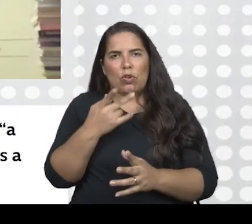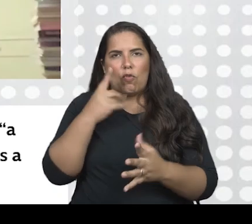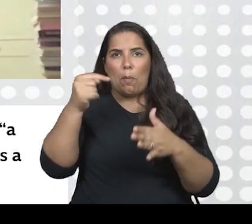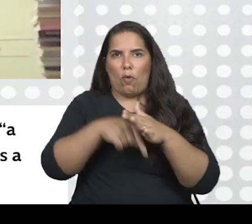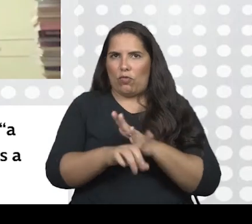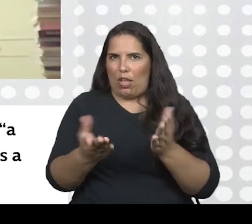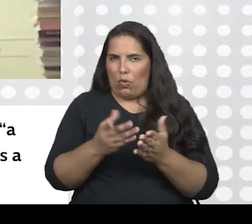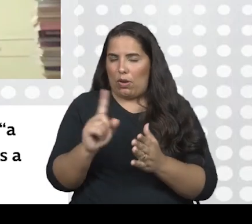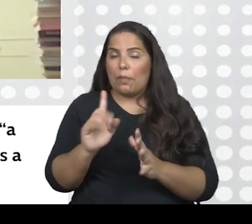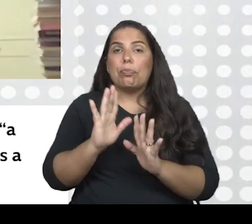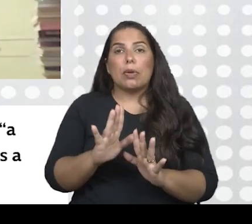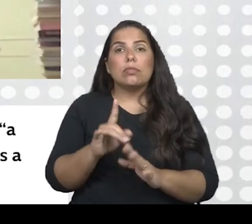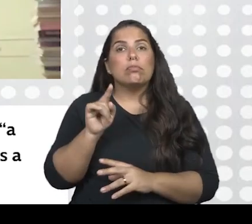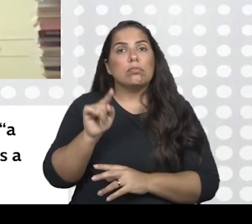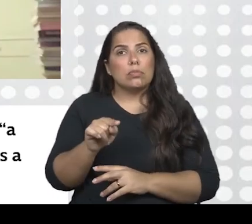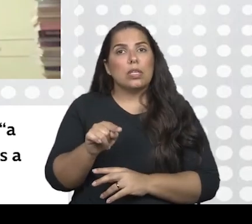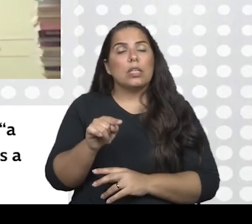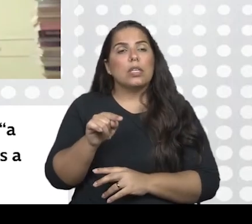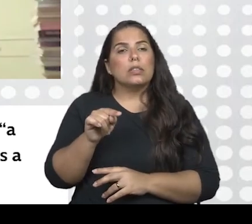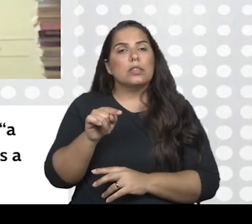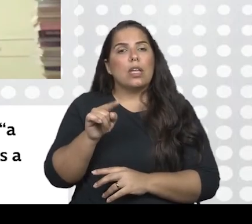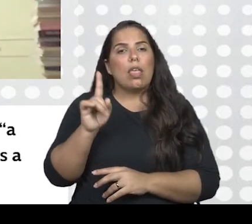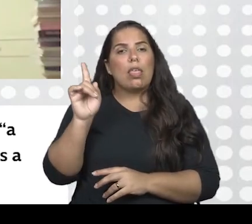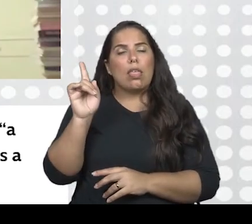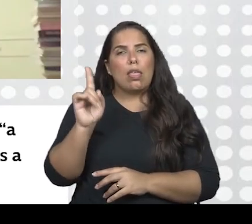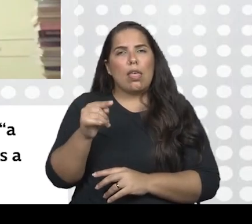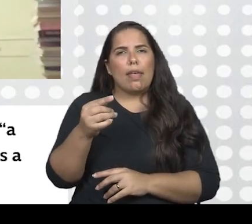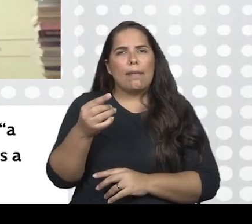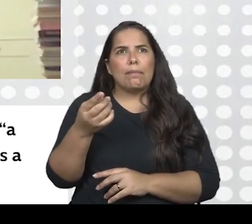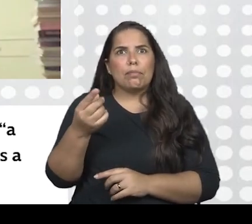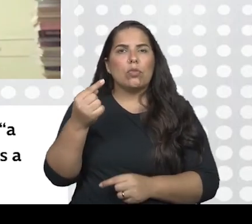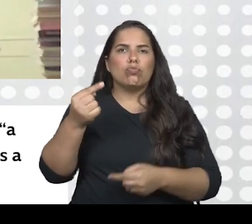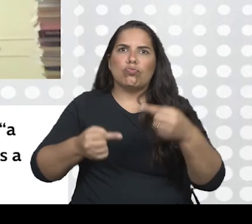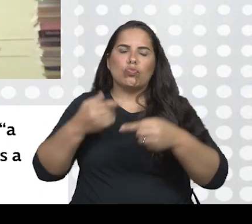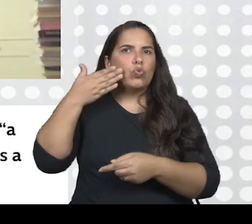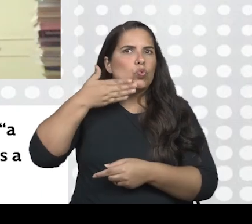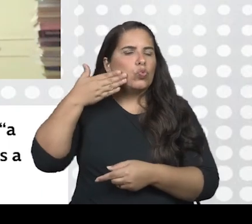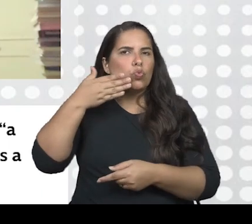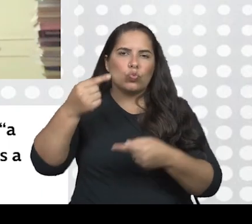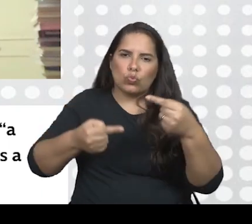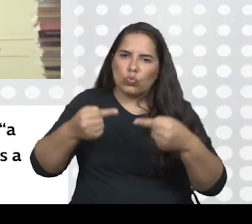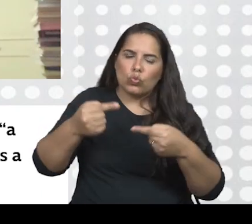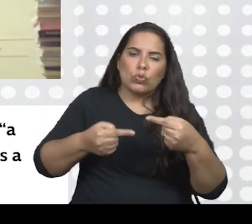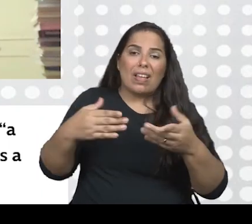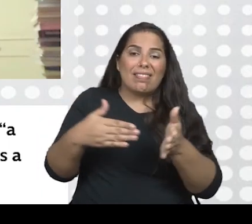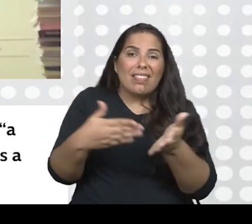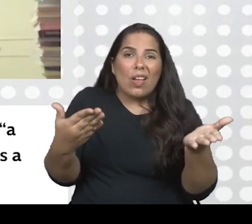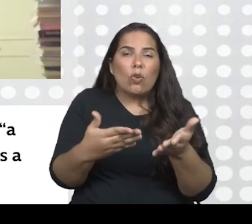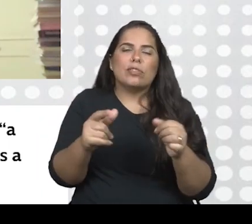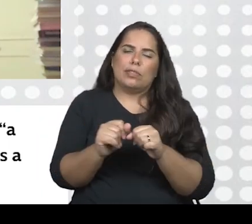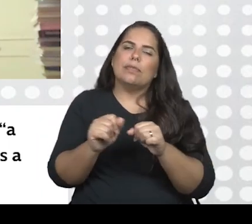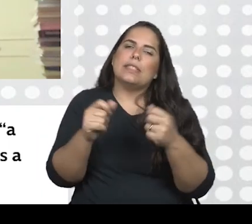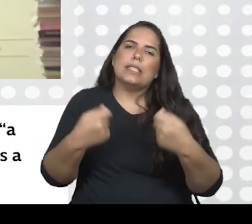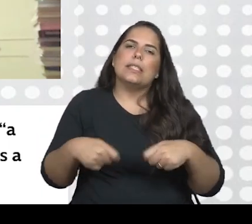vou aprofundar, mas essa é uma discussão que ainda hoje se